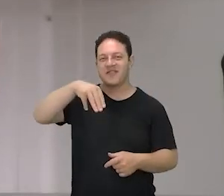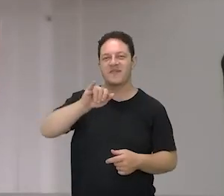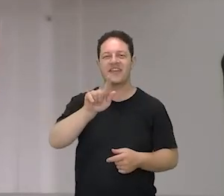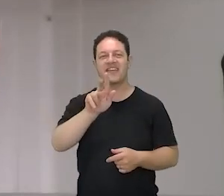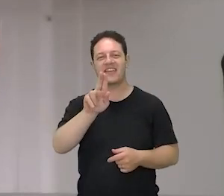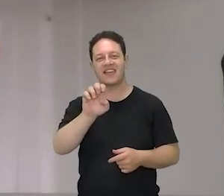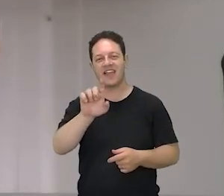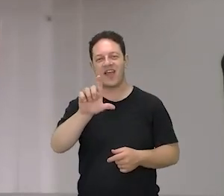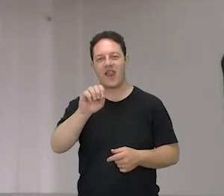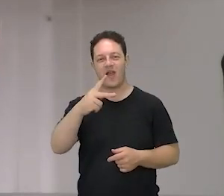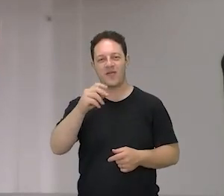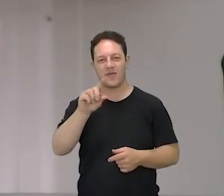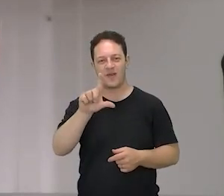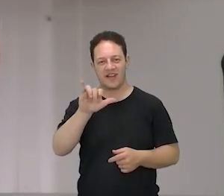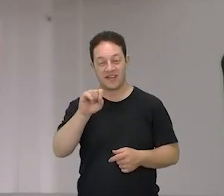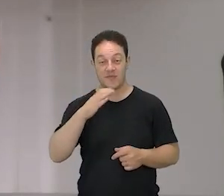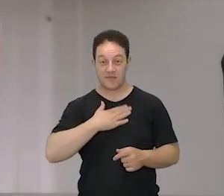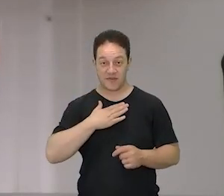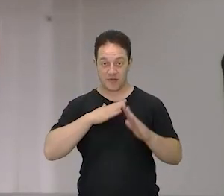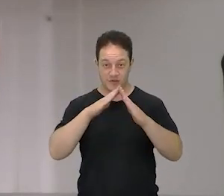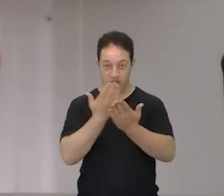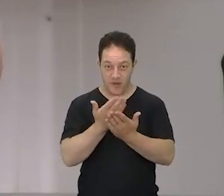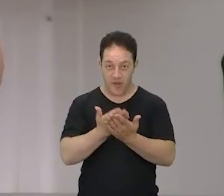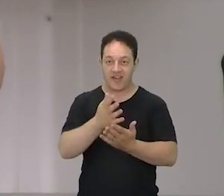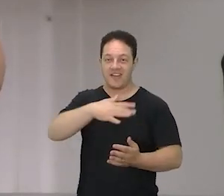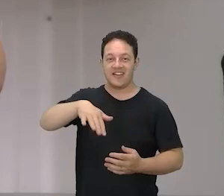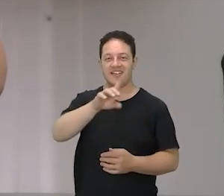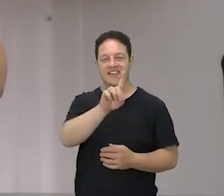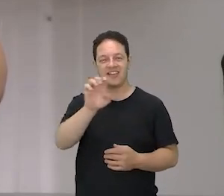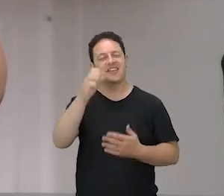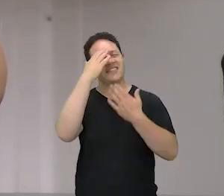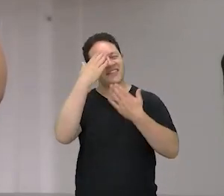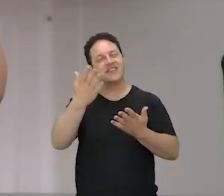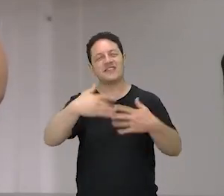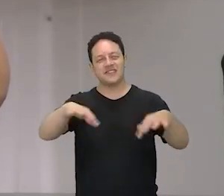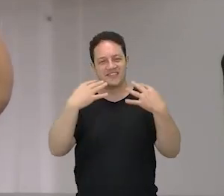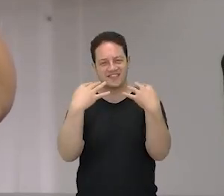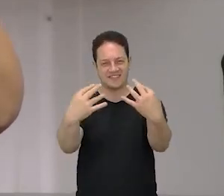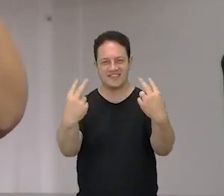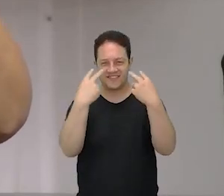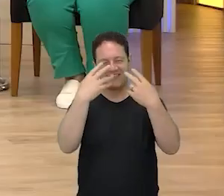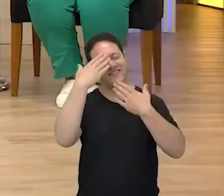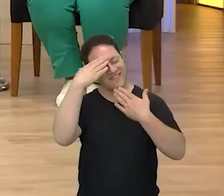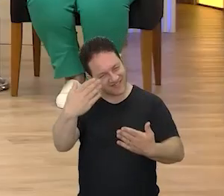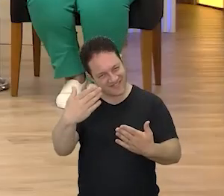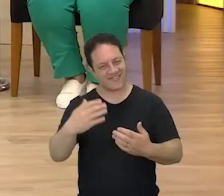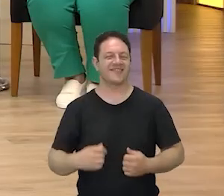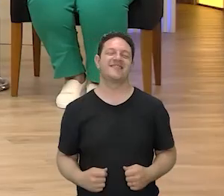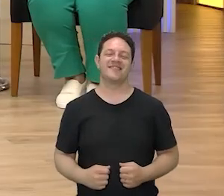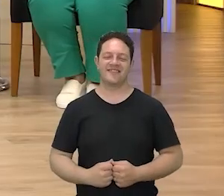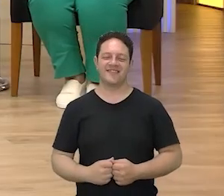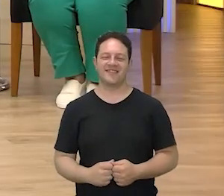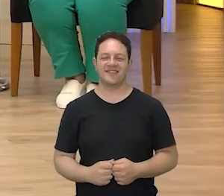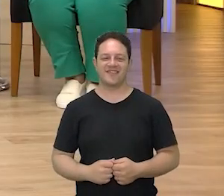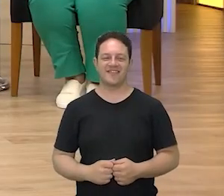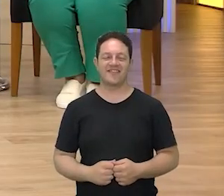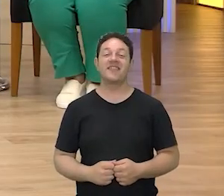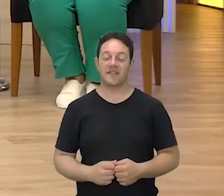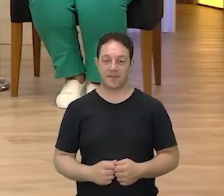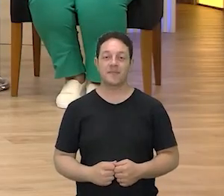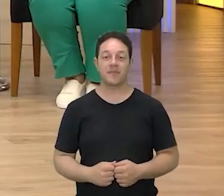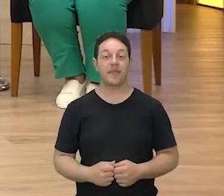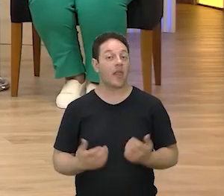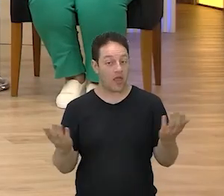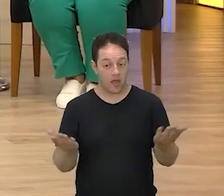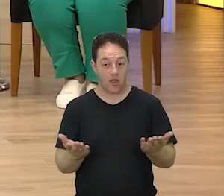para a nossa unidade escolar, para a nossa DE, e agradecer a todos que estão aqui presentes. Muito obrigada. Vamos